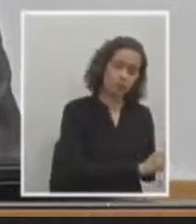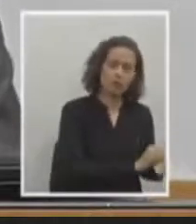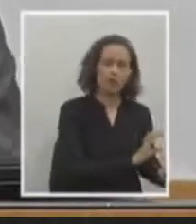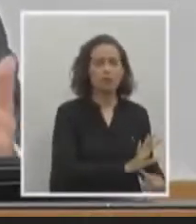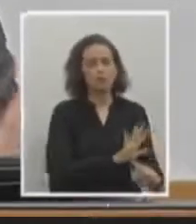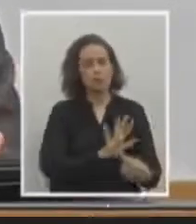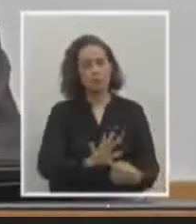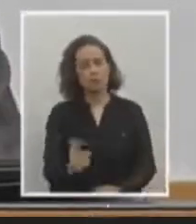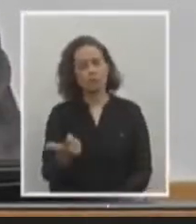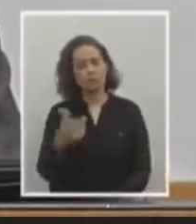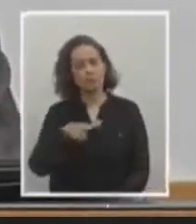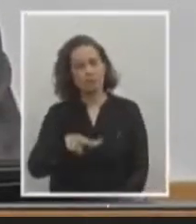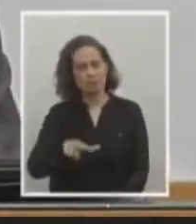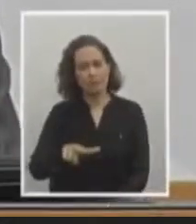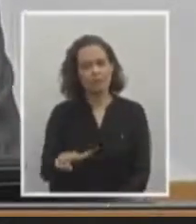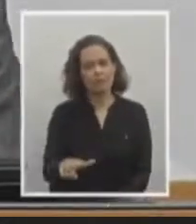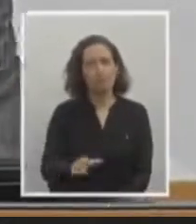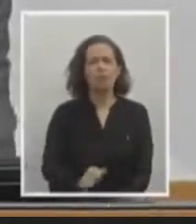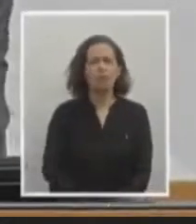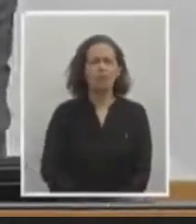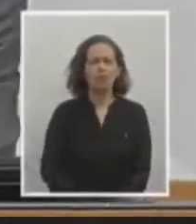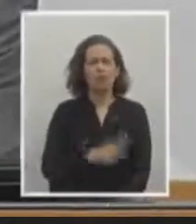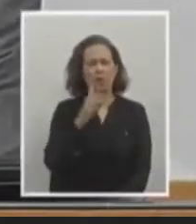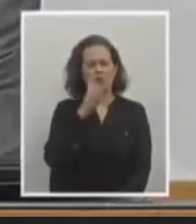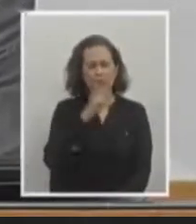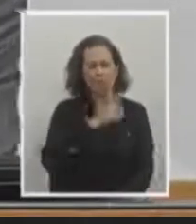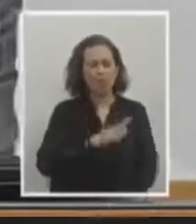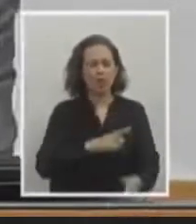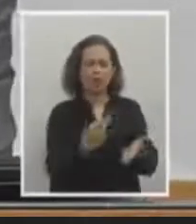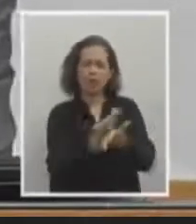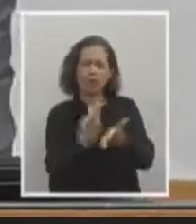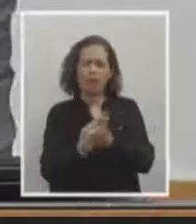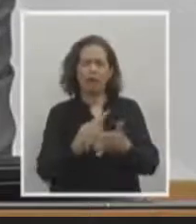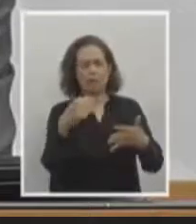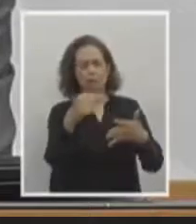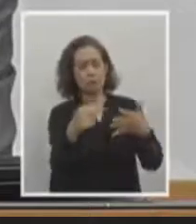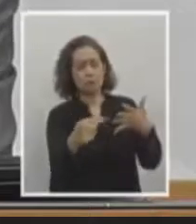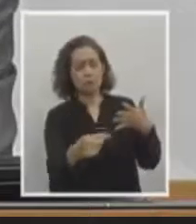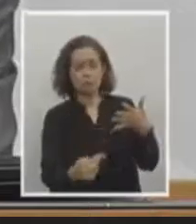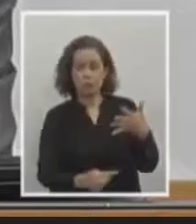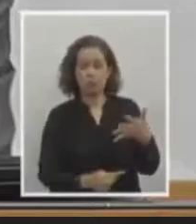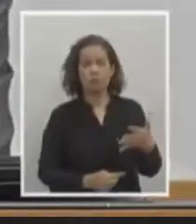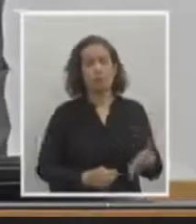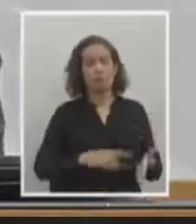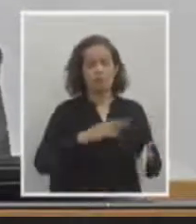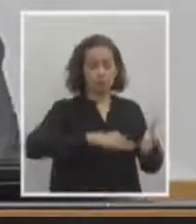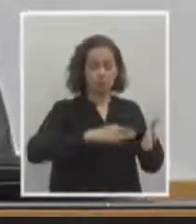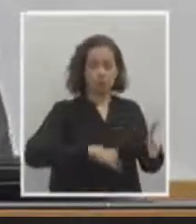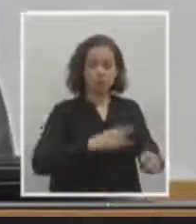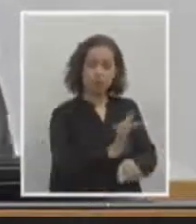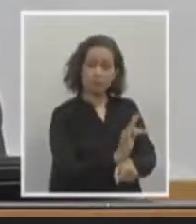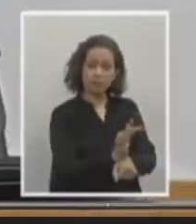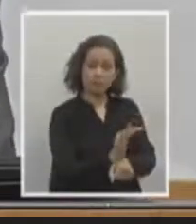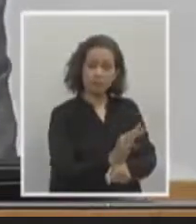vez todos esses equívocos, né, que foram trazidos na nota técnica 04, e para que a